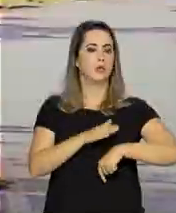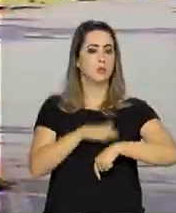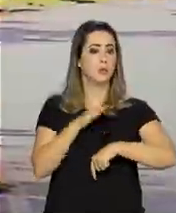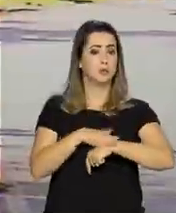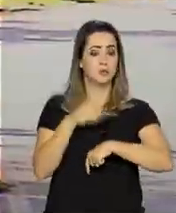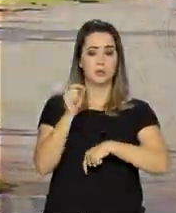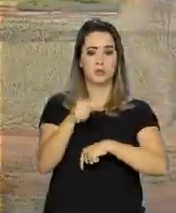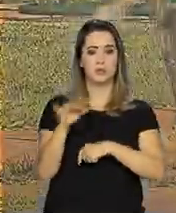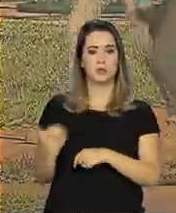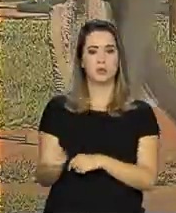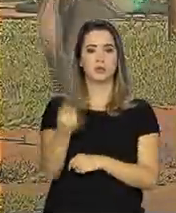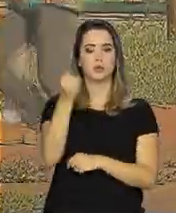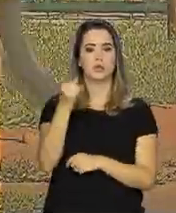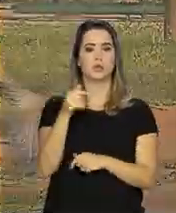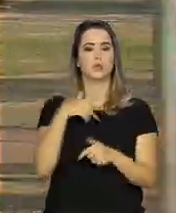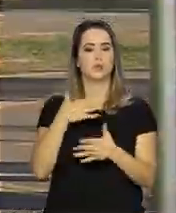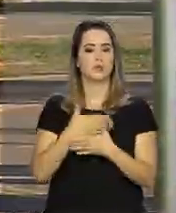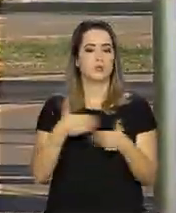dia.